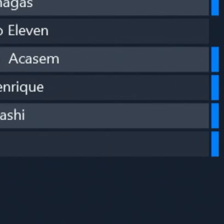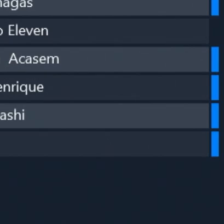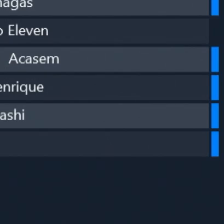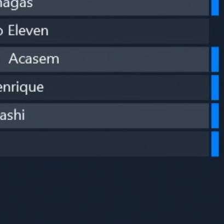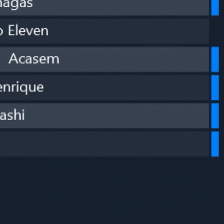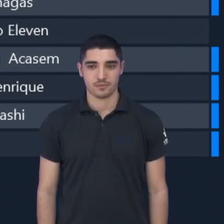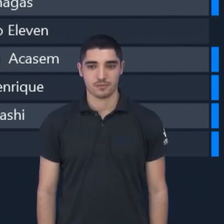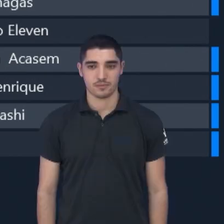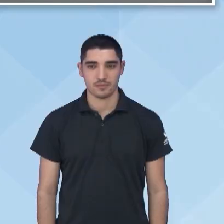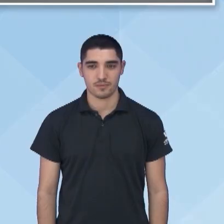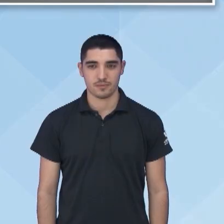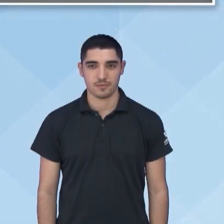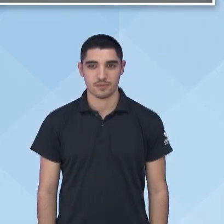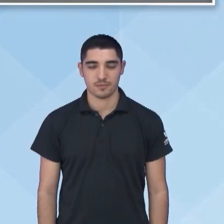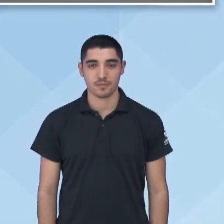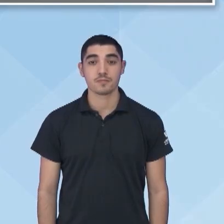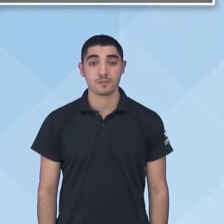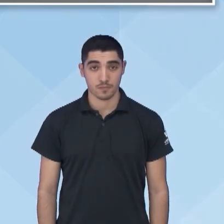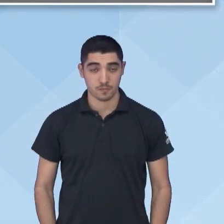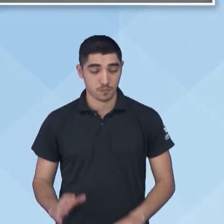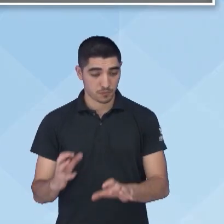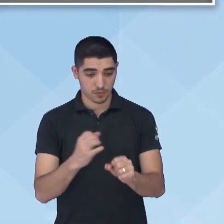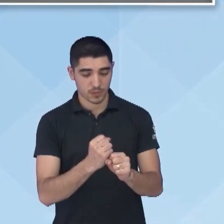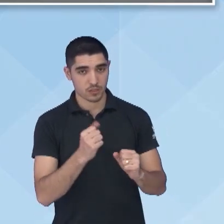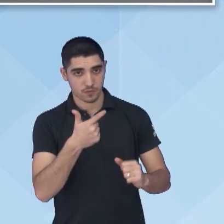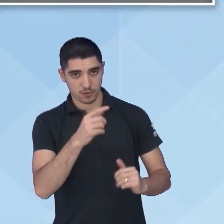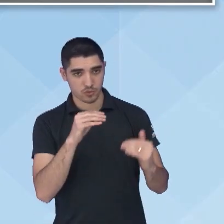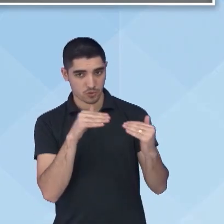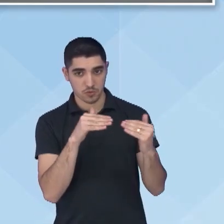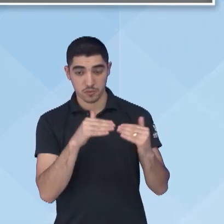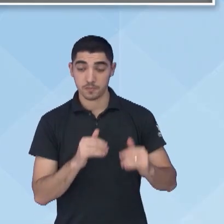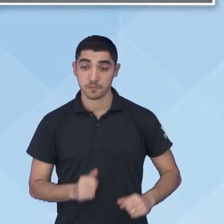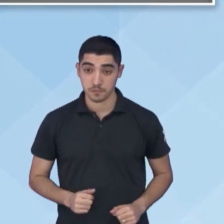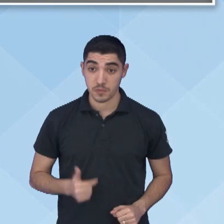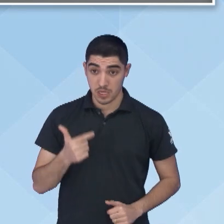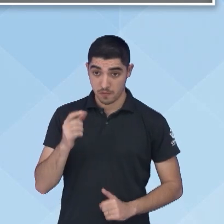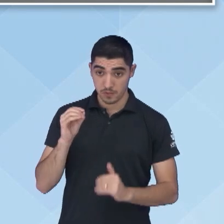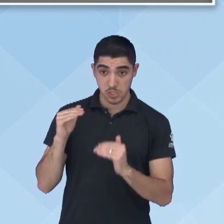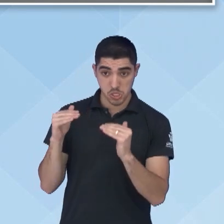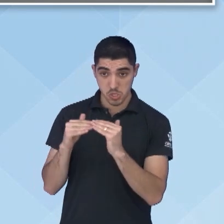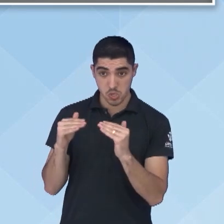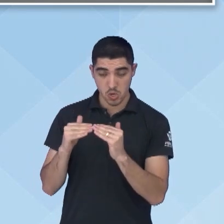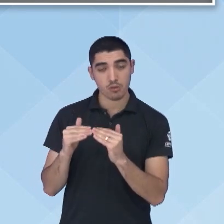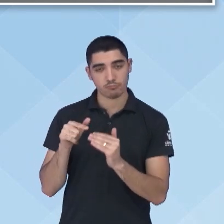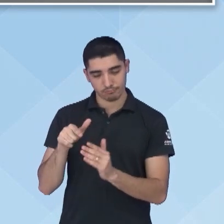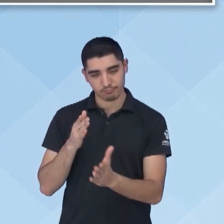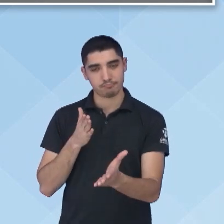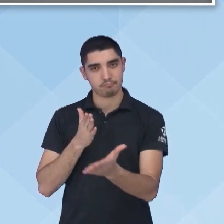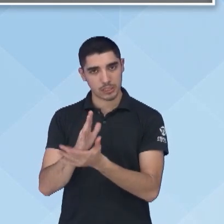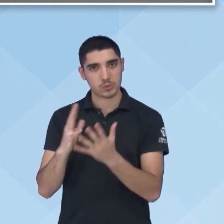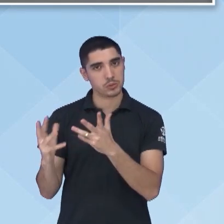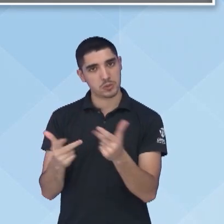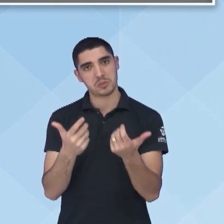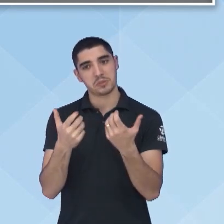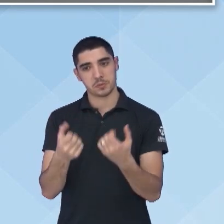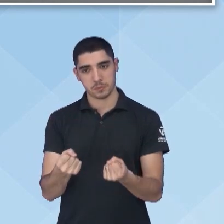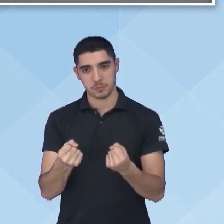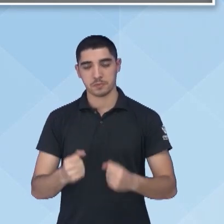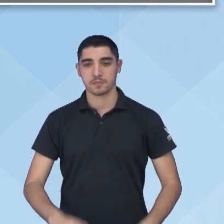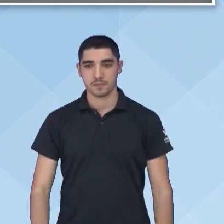Encerrada a votação. 20 votos favoráveis, senhor presidente. Com 20 votos favoráveis, está aprovado por